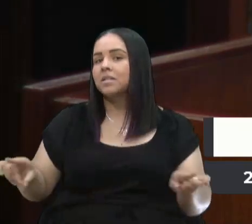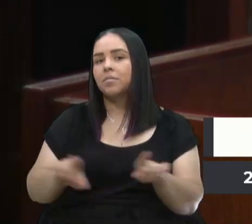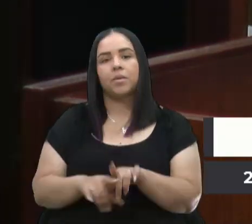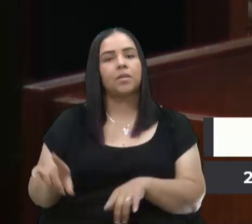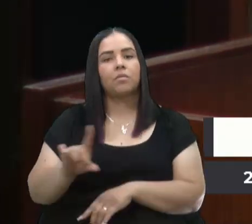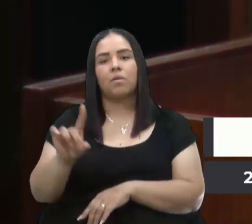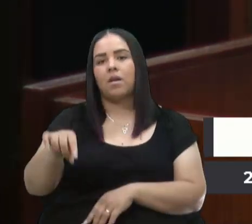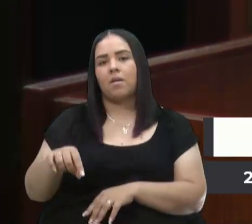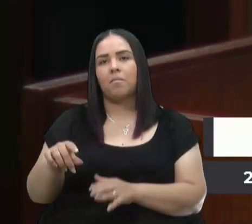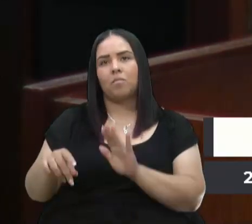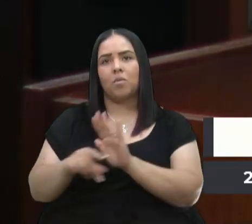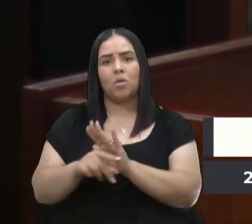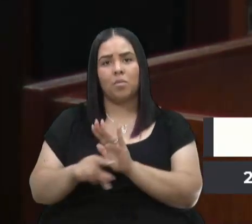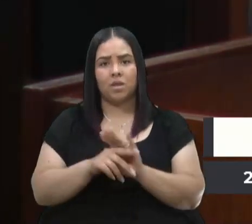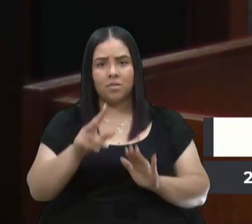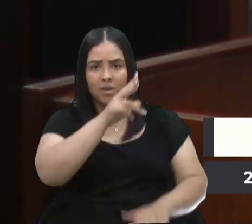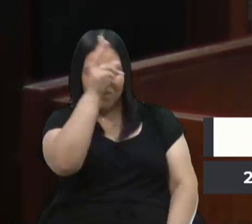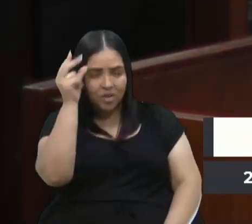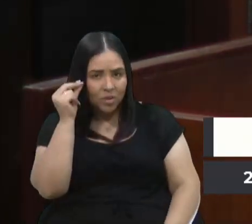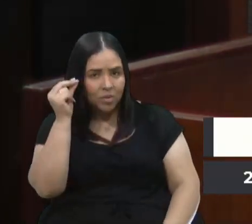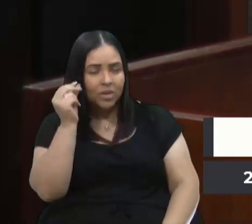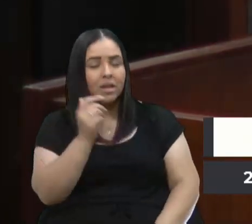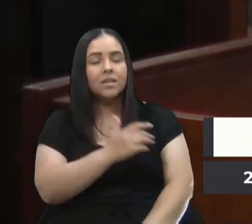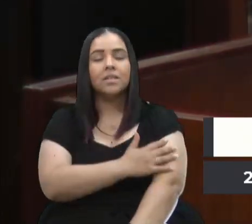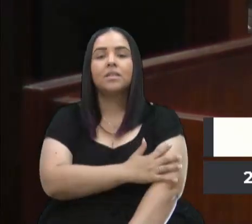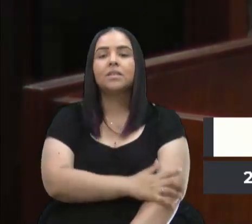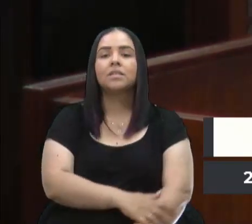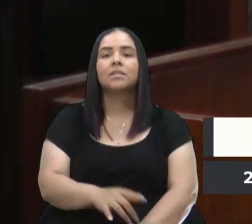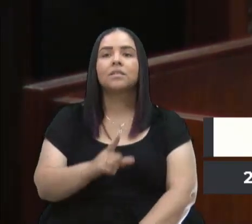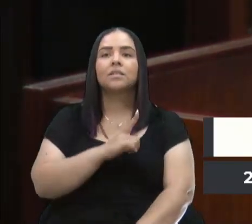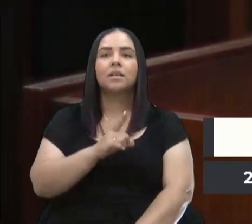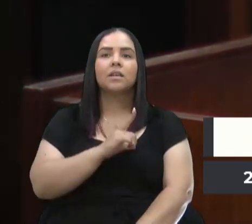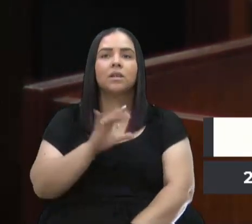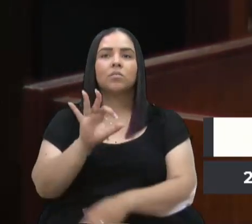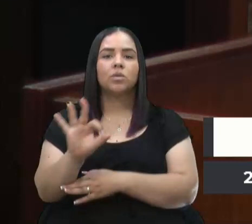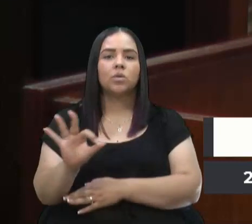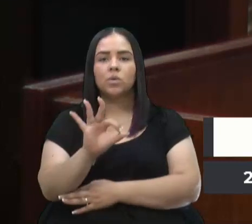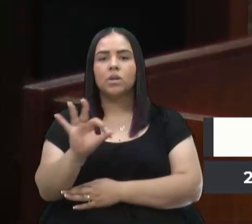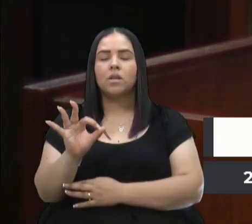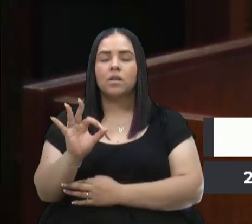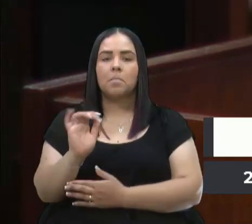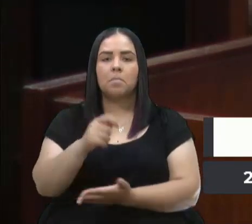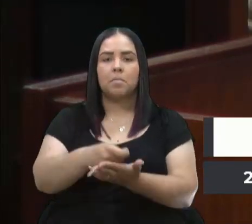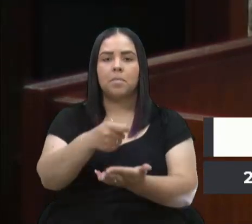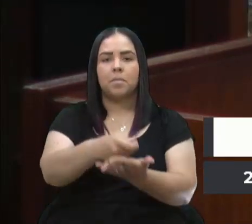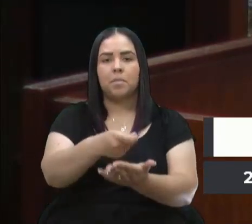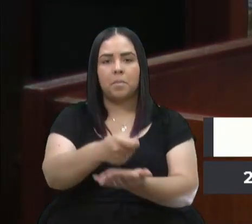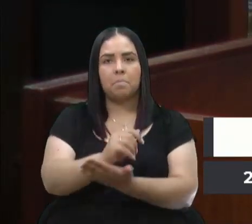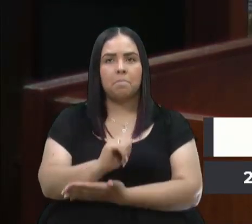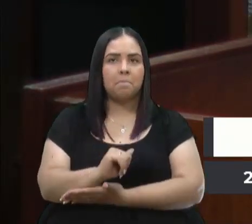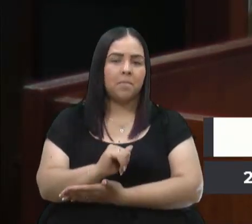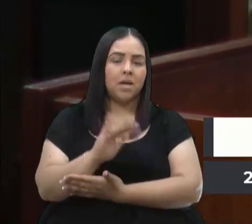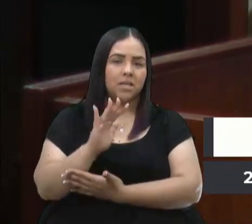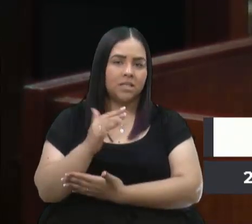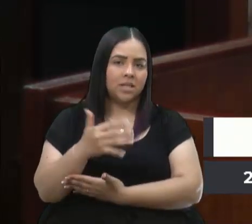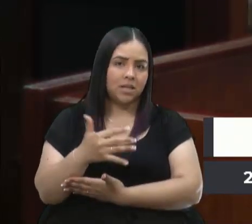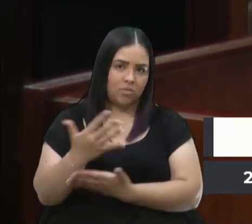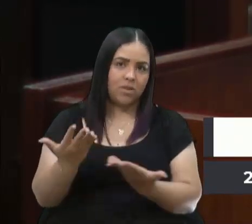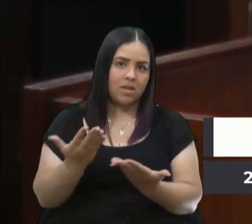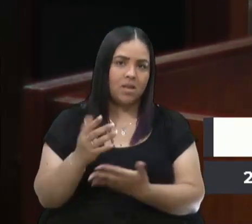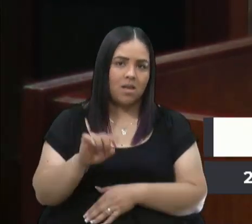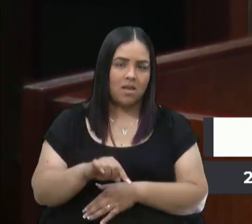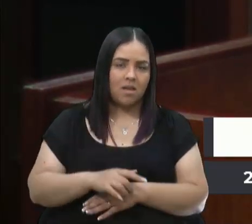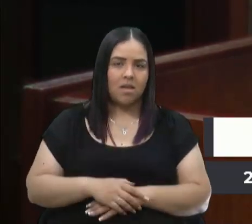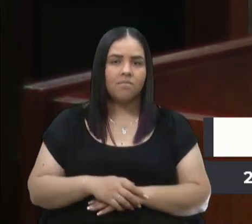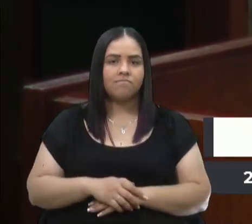é uma conta do prefeito, que tem aportado os percentuais exigidos por mais altos